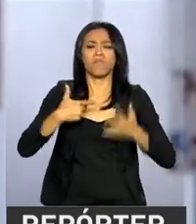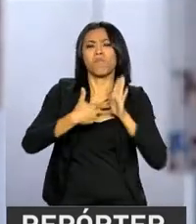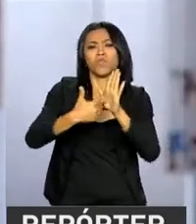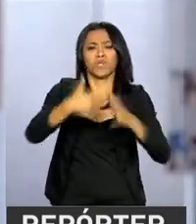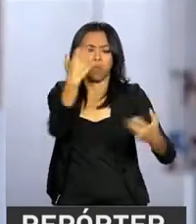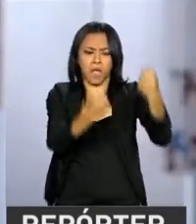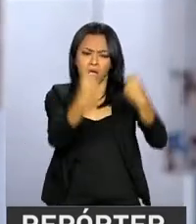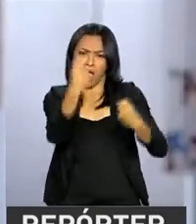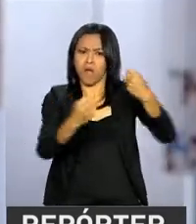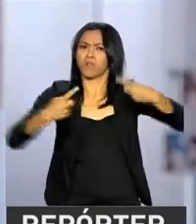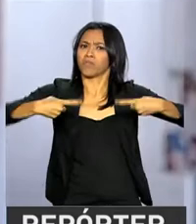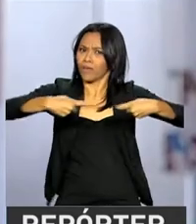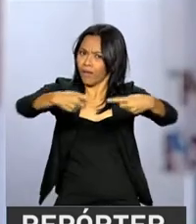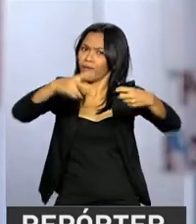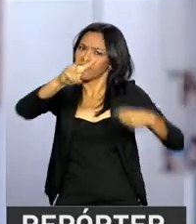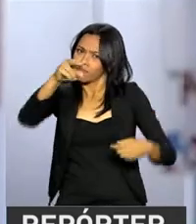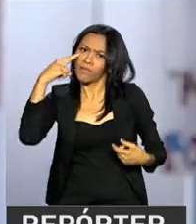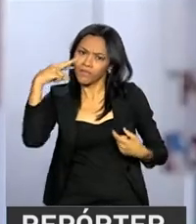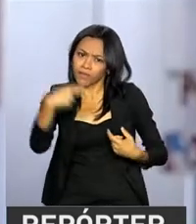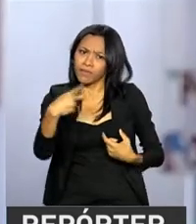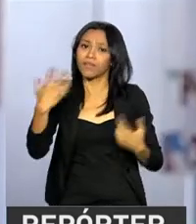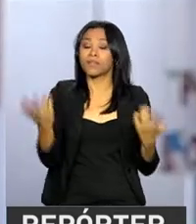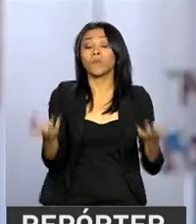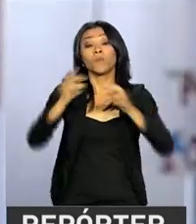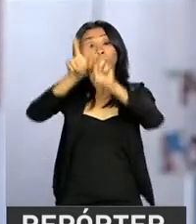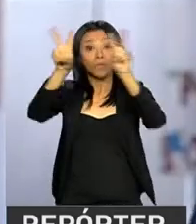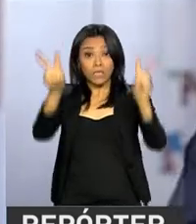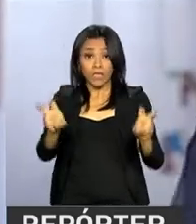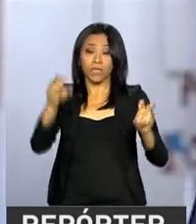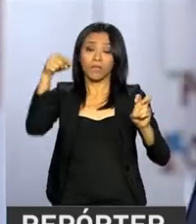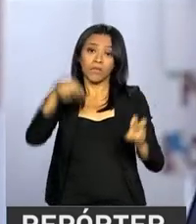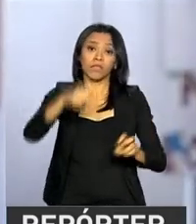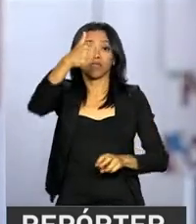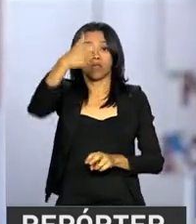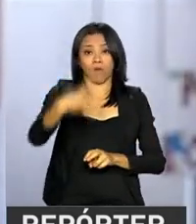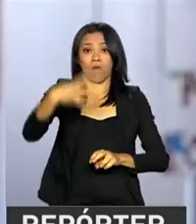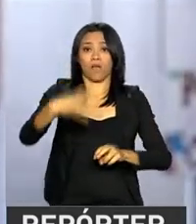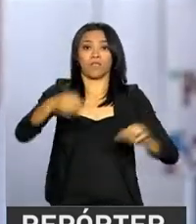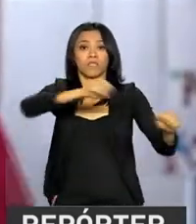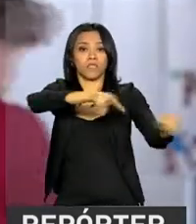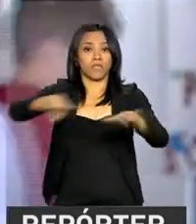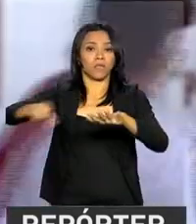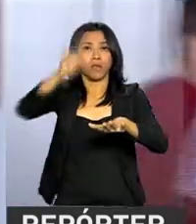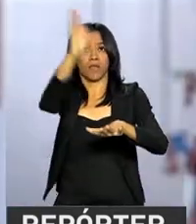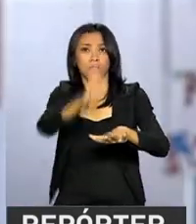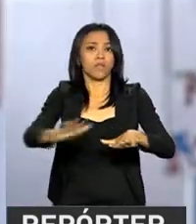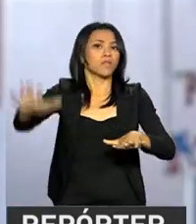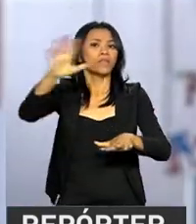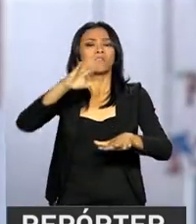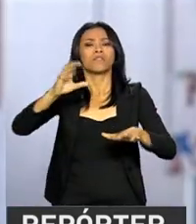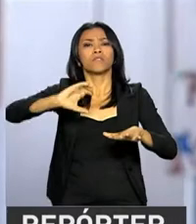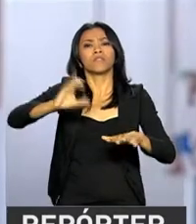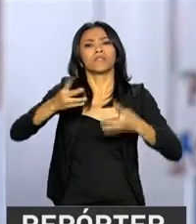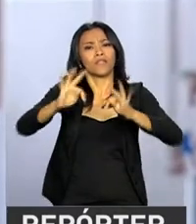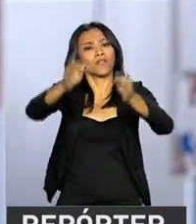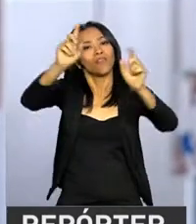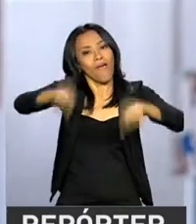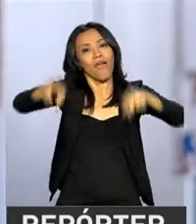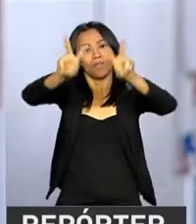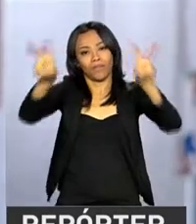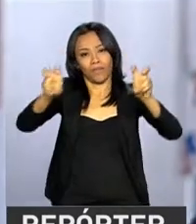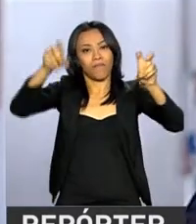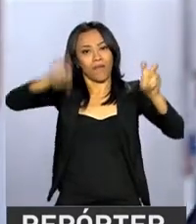blindado Guarani. Bom, como você falou, Thaís, o tema dessa 14ª edição da Semana Nacional de Ciência e Tecnologia é a matemática.